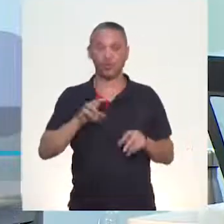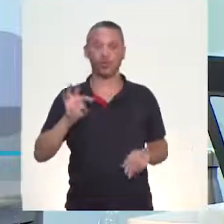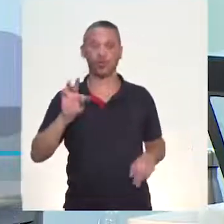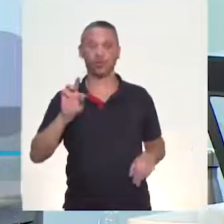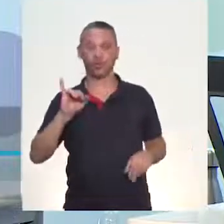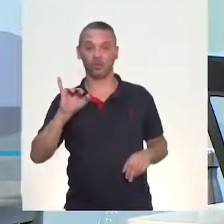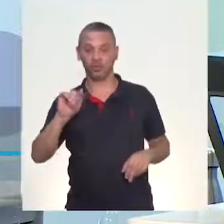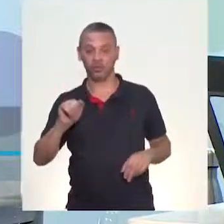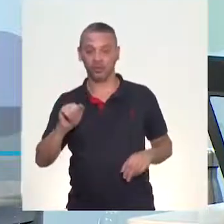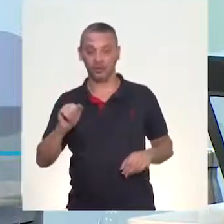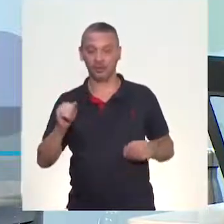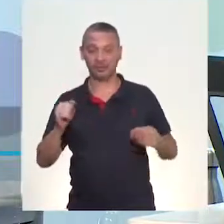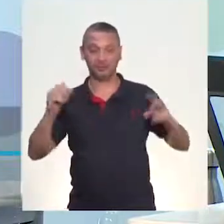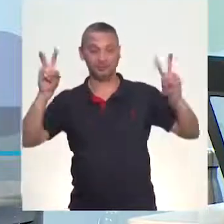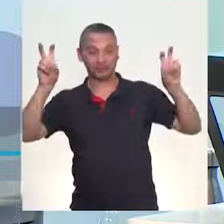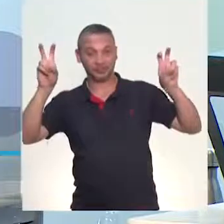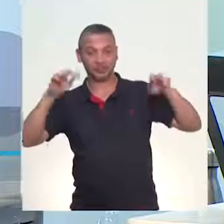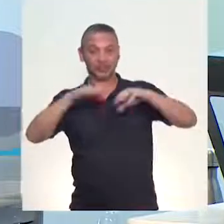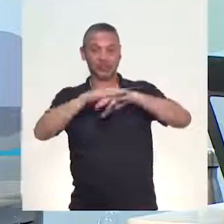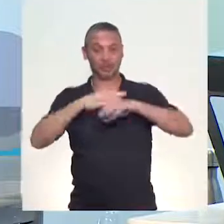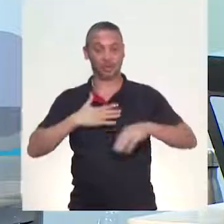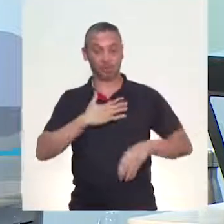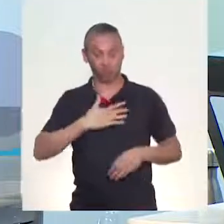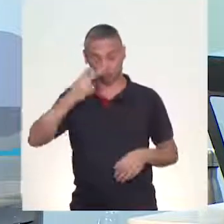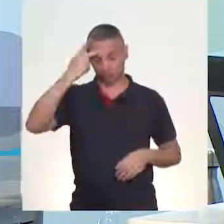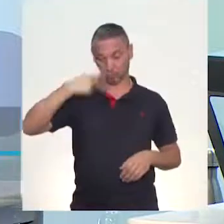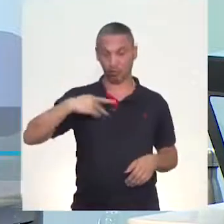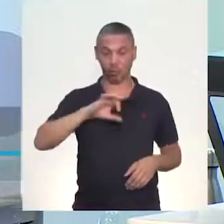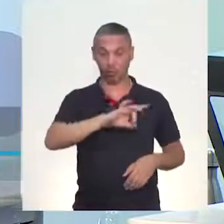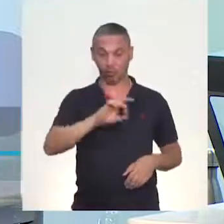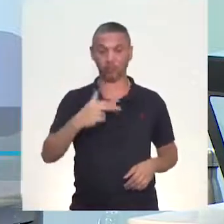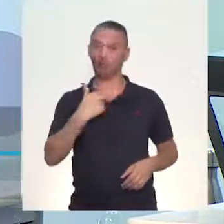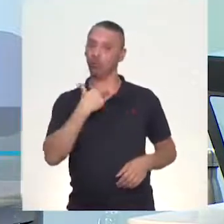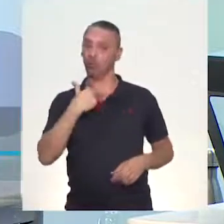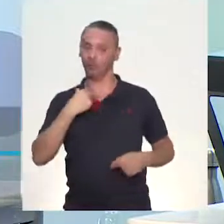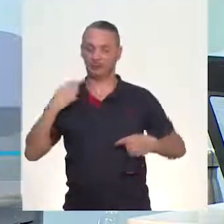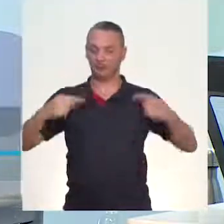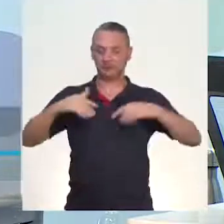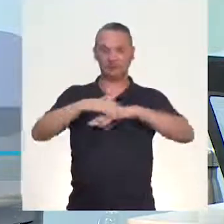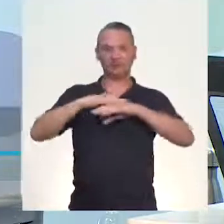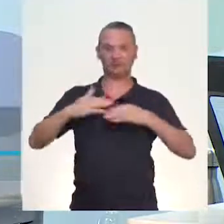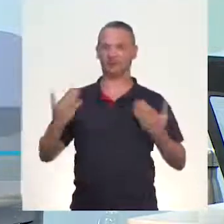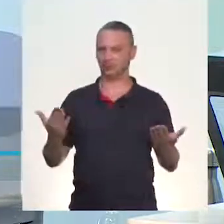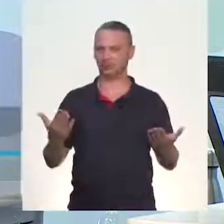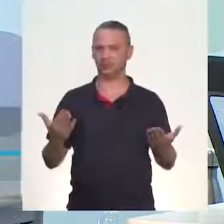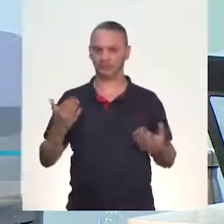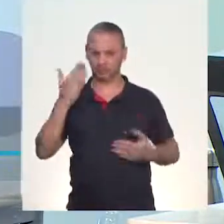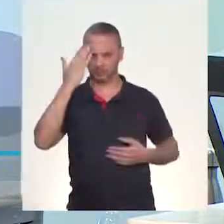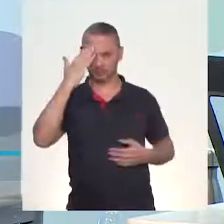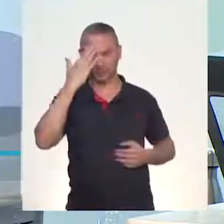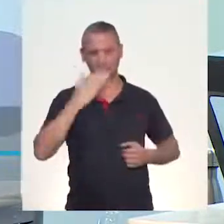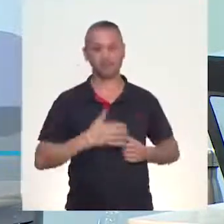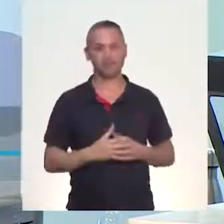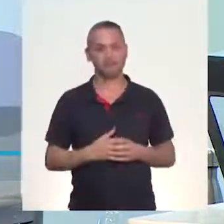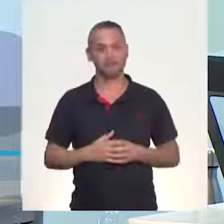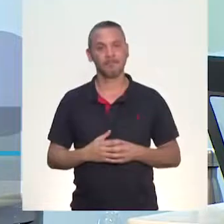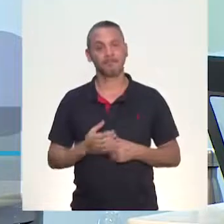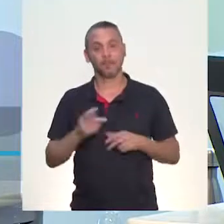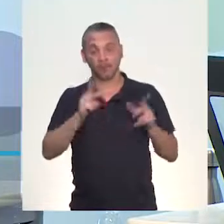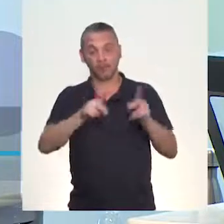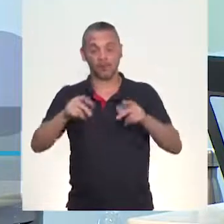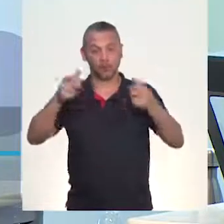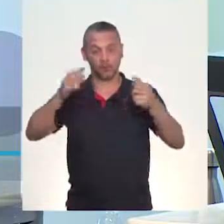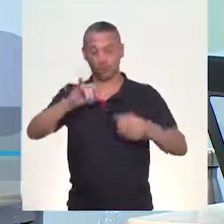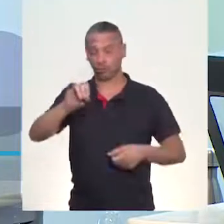do âmbito do gosto pessoal, isso não pode ser feito segundo o senso comum, que é altamente generalizador, né? E aí o